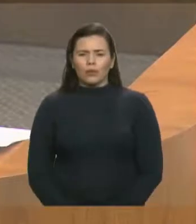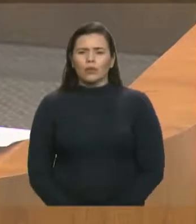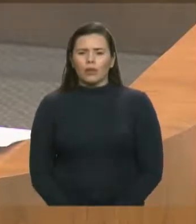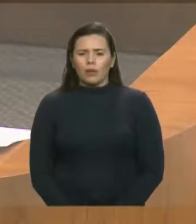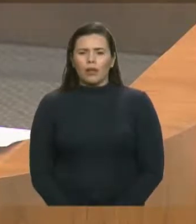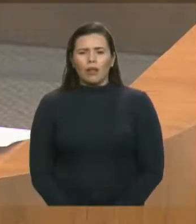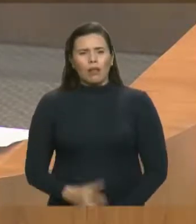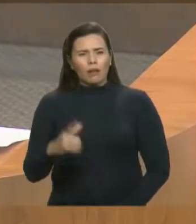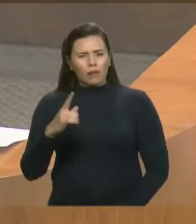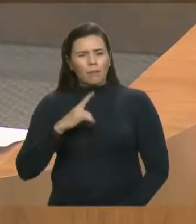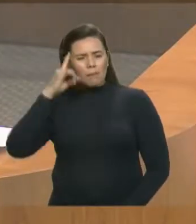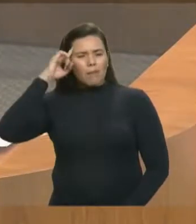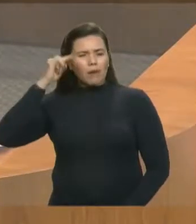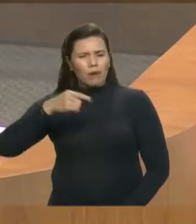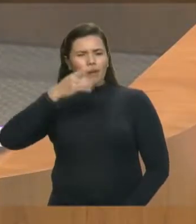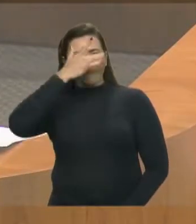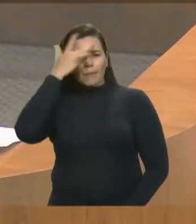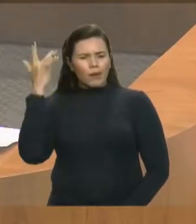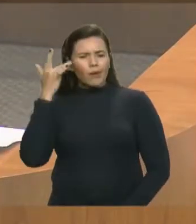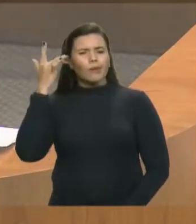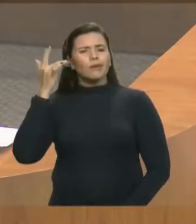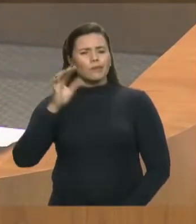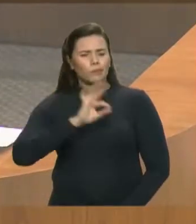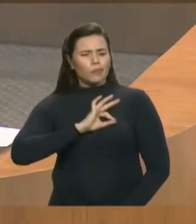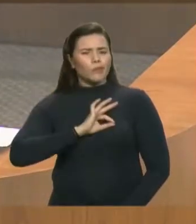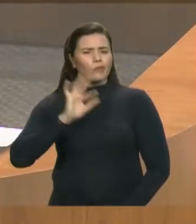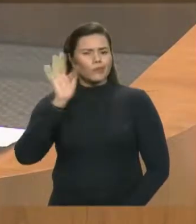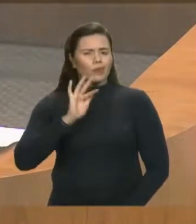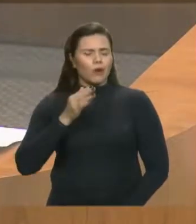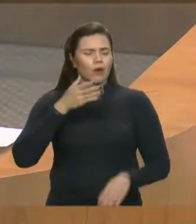região da terra indígena